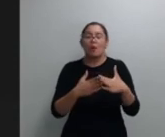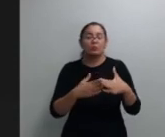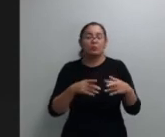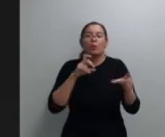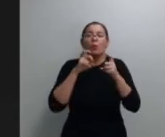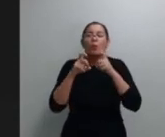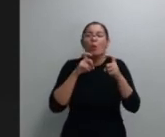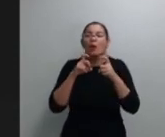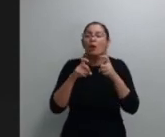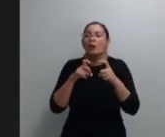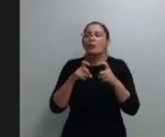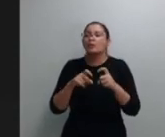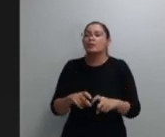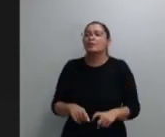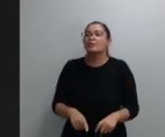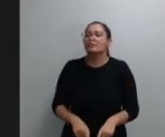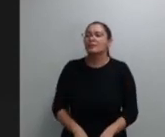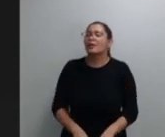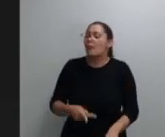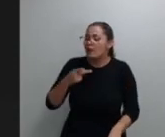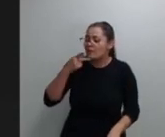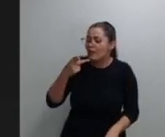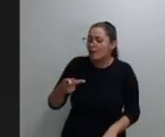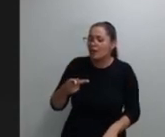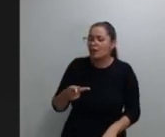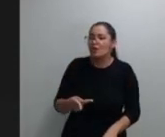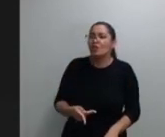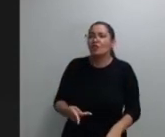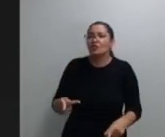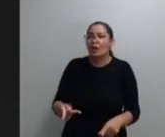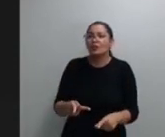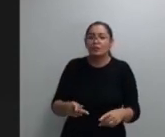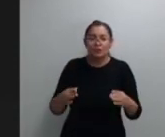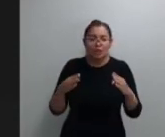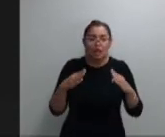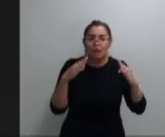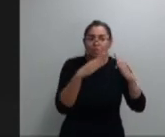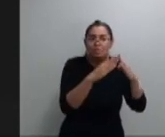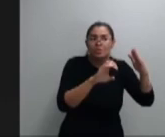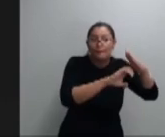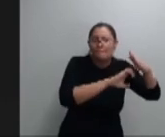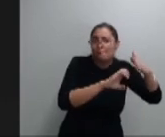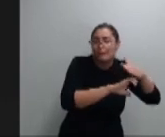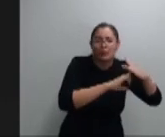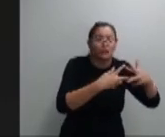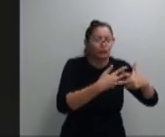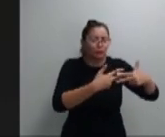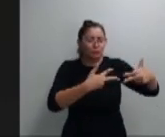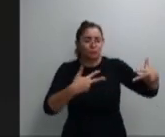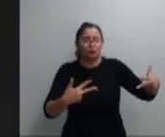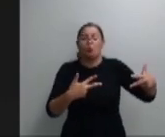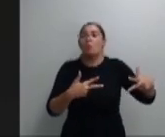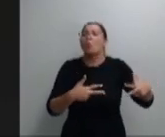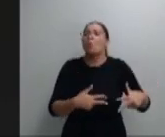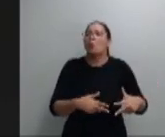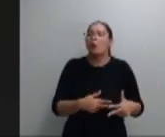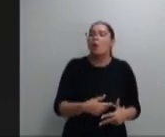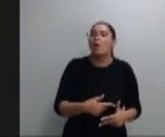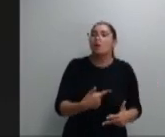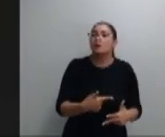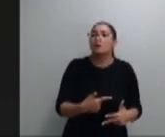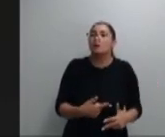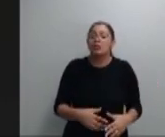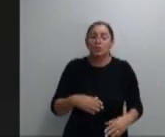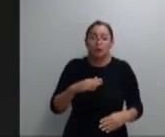Fabio João Coelho também diz garantir a concorrência mas a concorrência entre pequenos